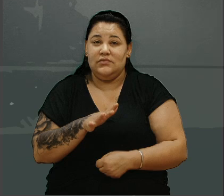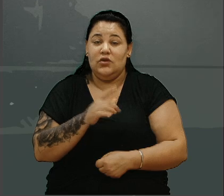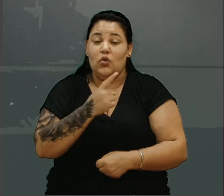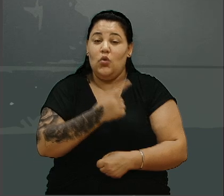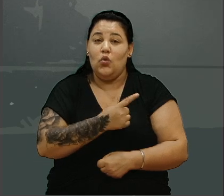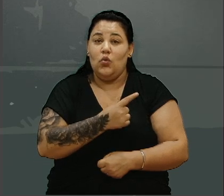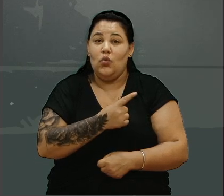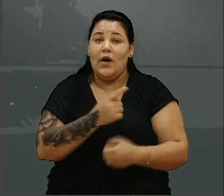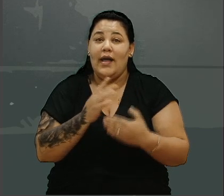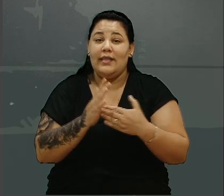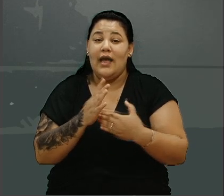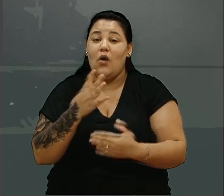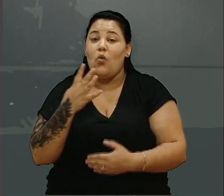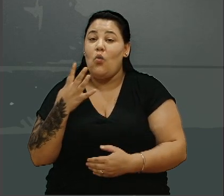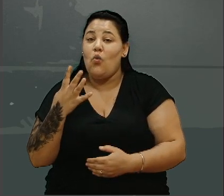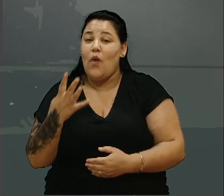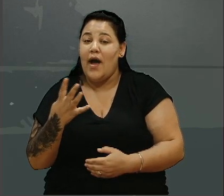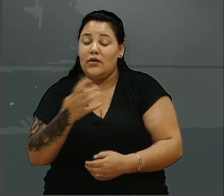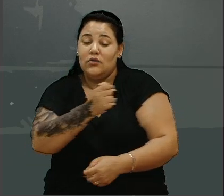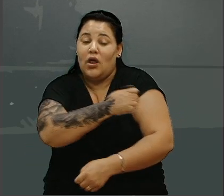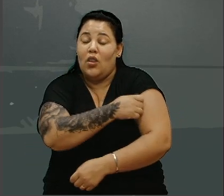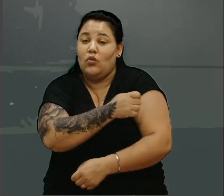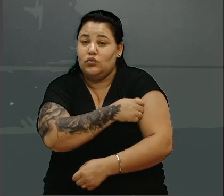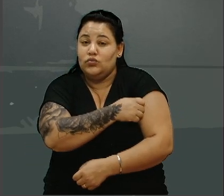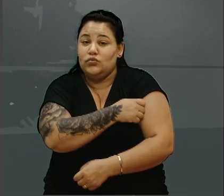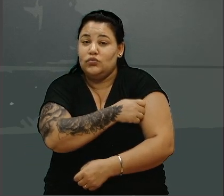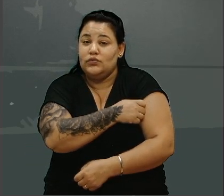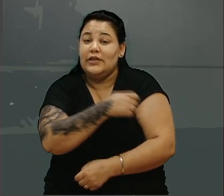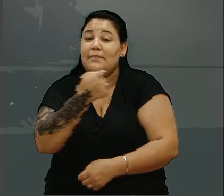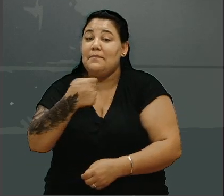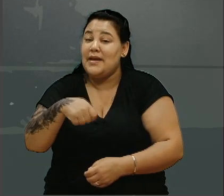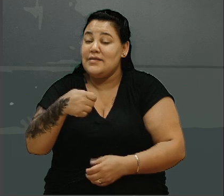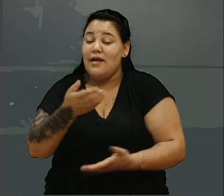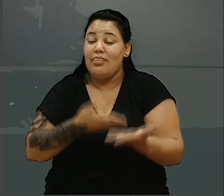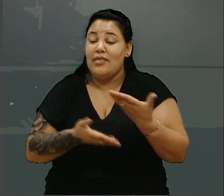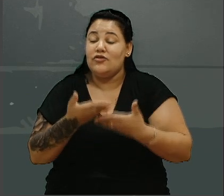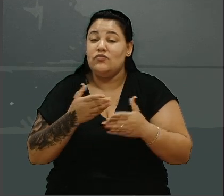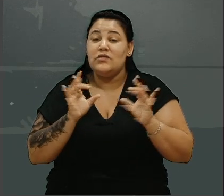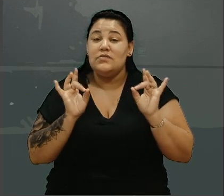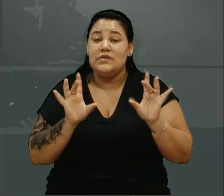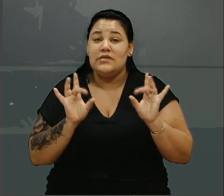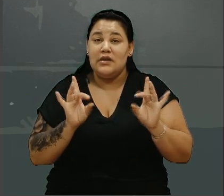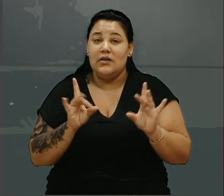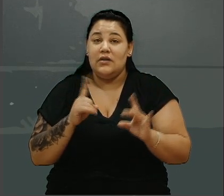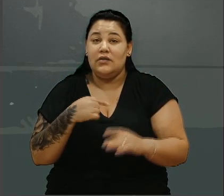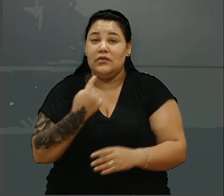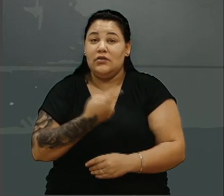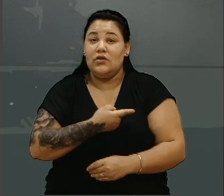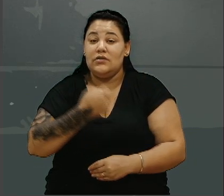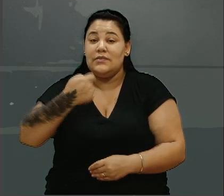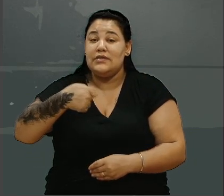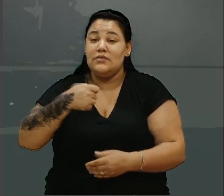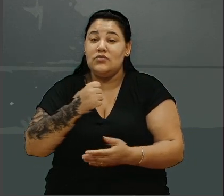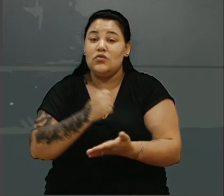4 alunos com necessidades especiais que nós temos que contratar em cada sala.